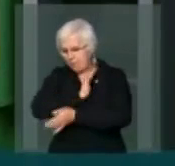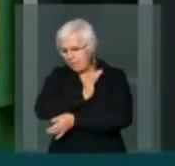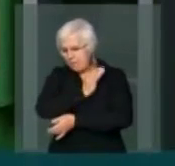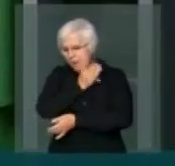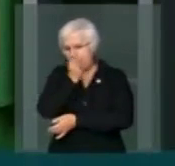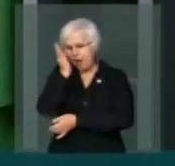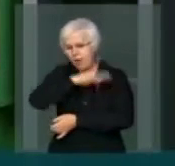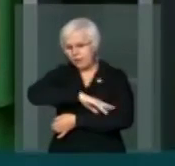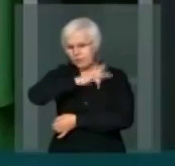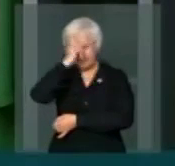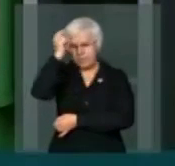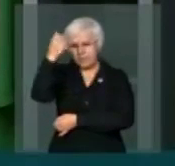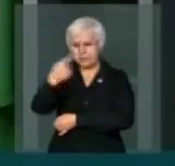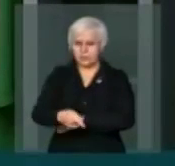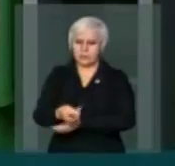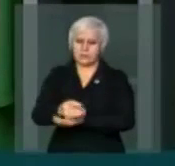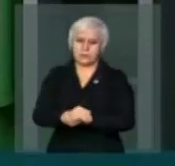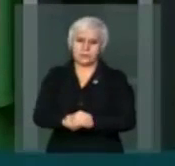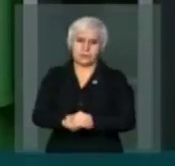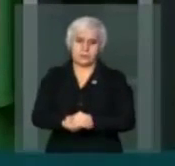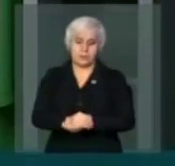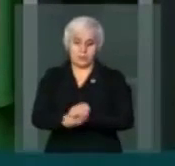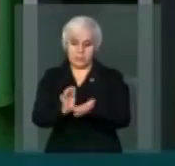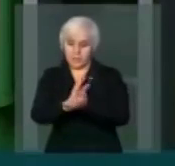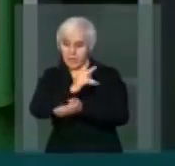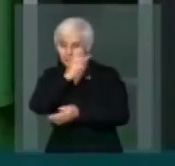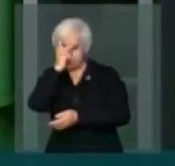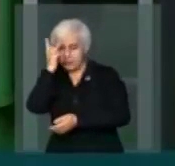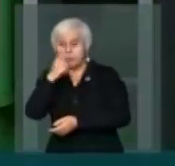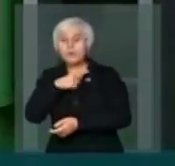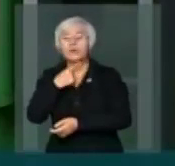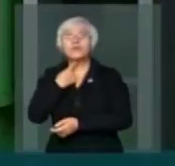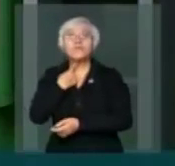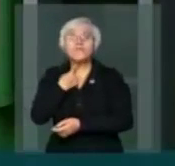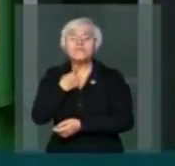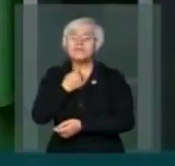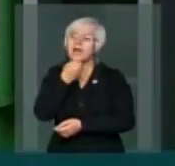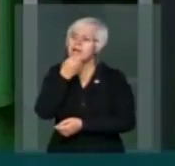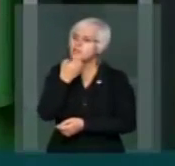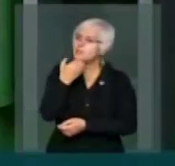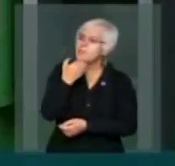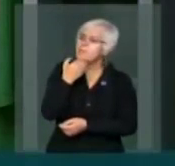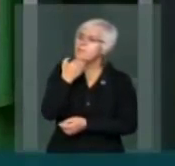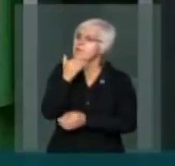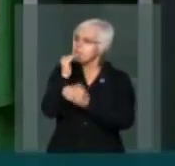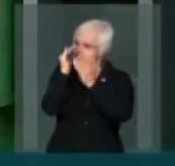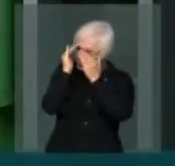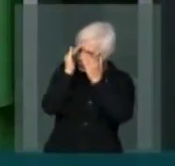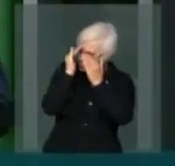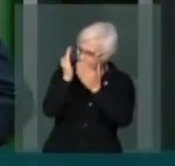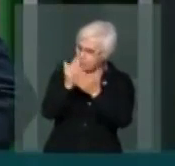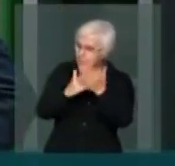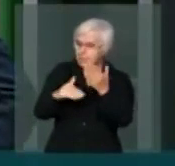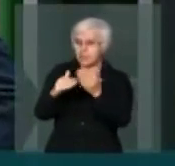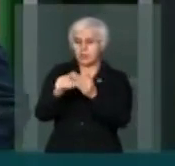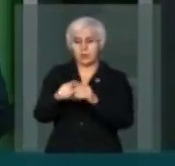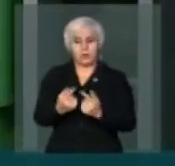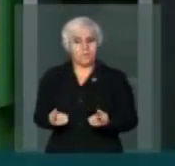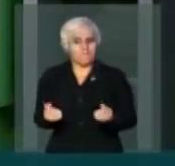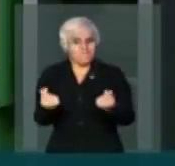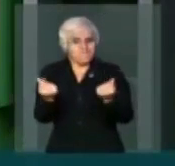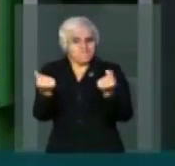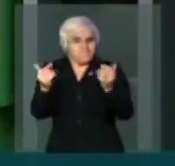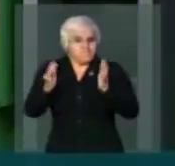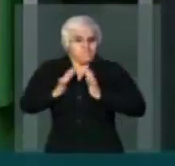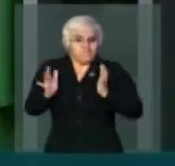Brasil. Os vocacionados e bem-intencionados, mas desguarnecidos de fortuna